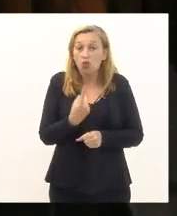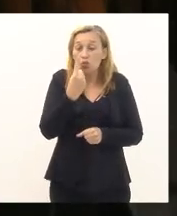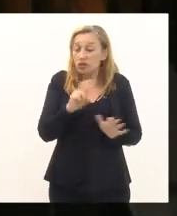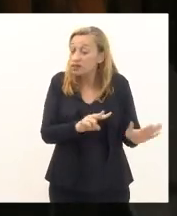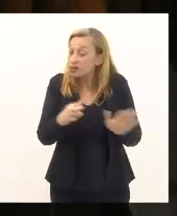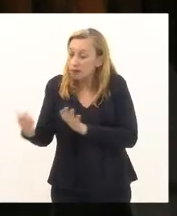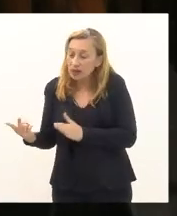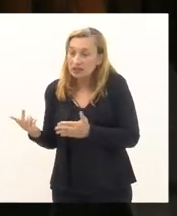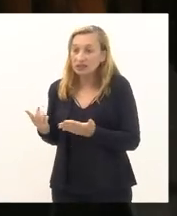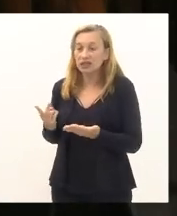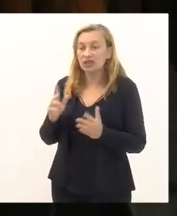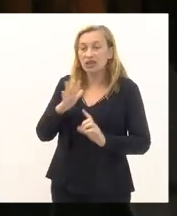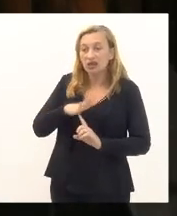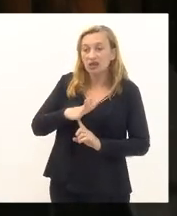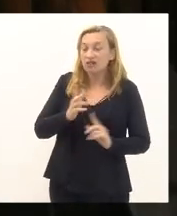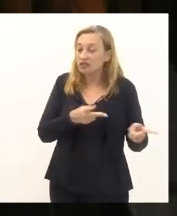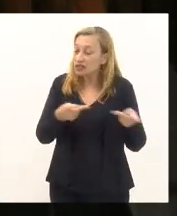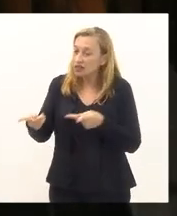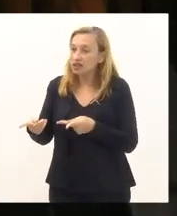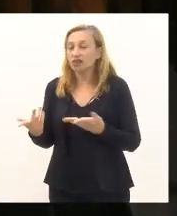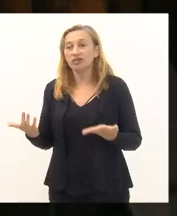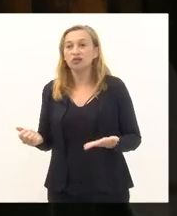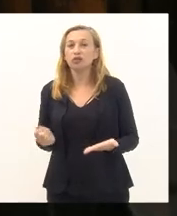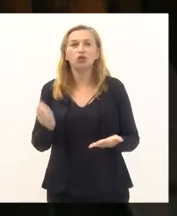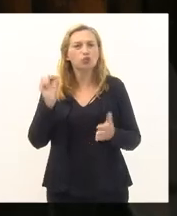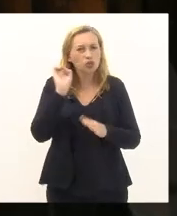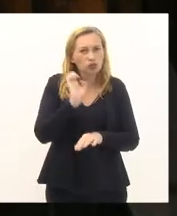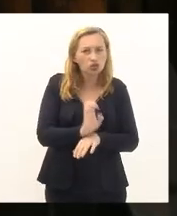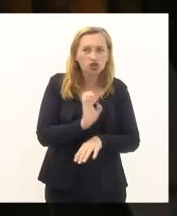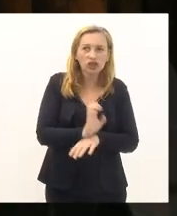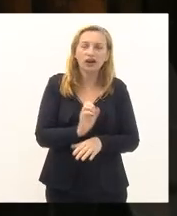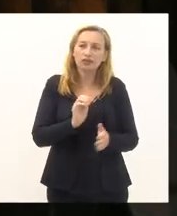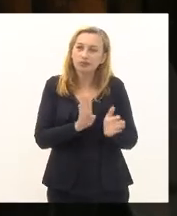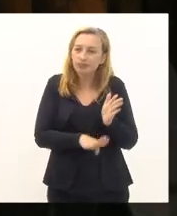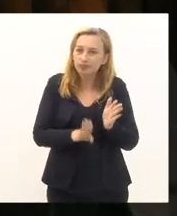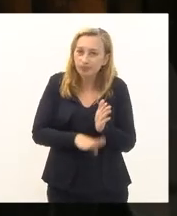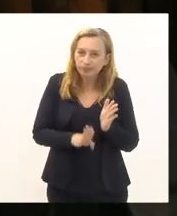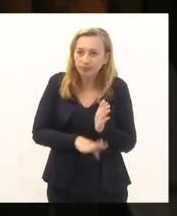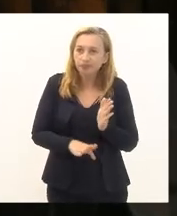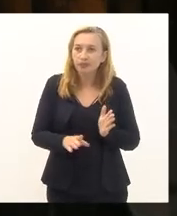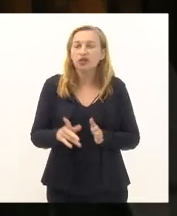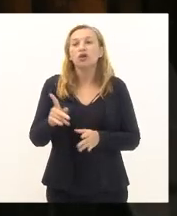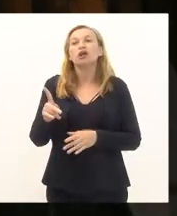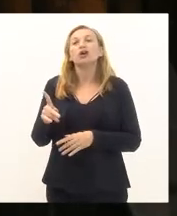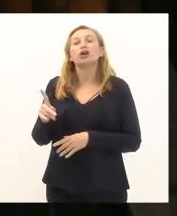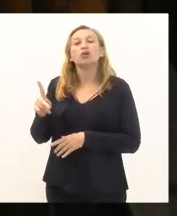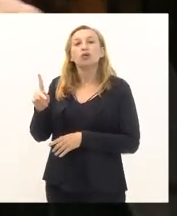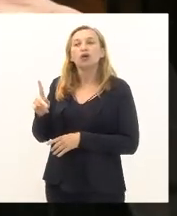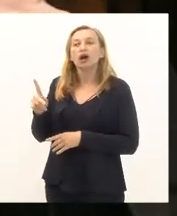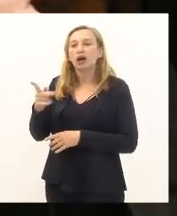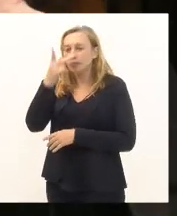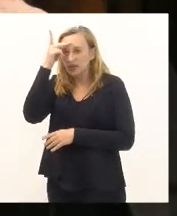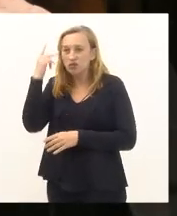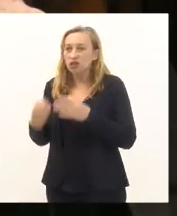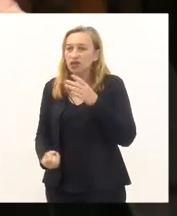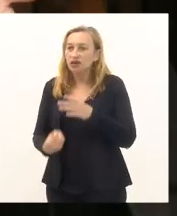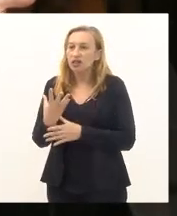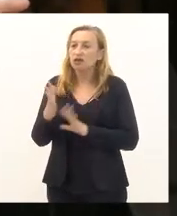inteira e o Estado gasta o ingresso da semana inteira. O promotor do evento agradece e o aluno não